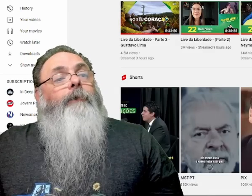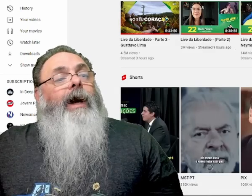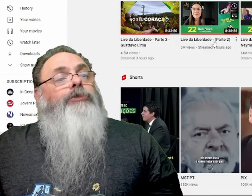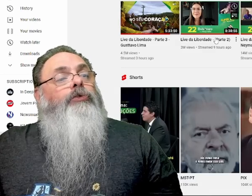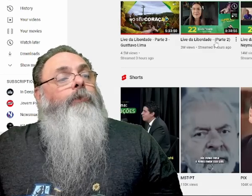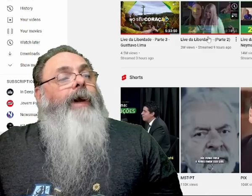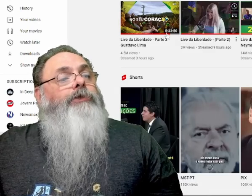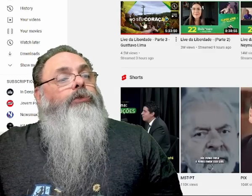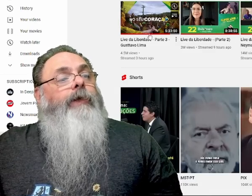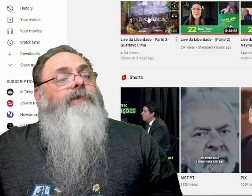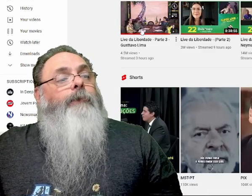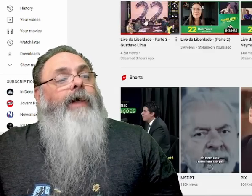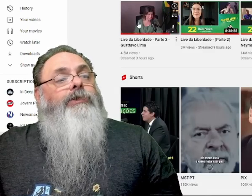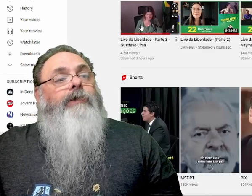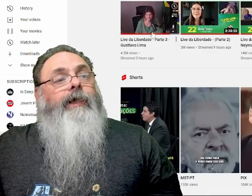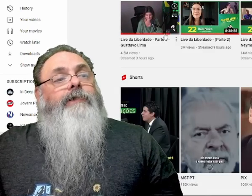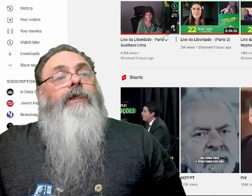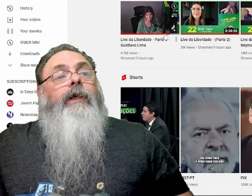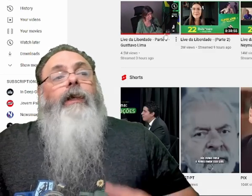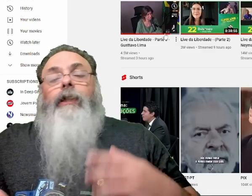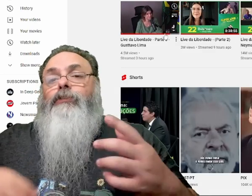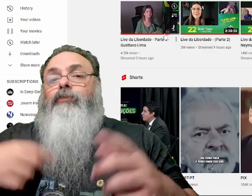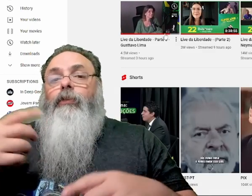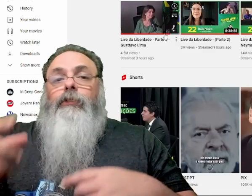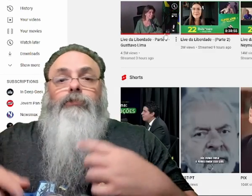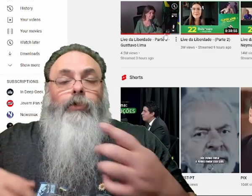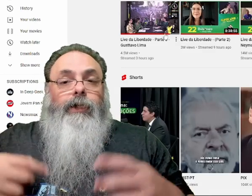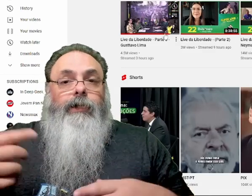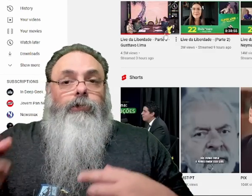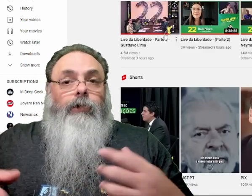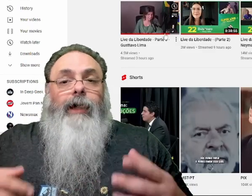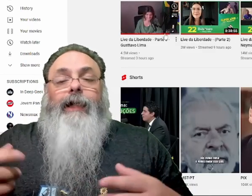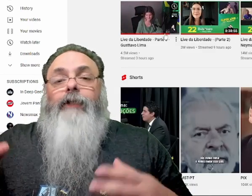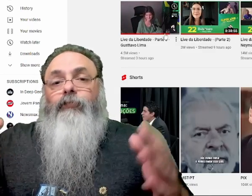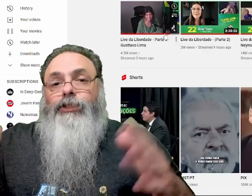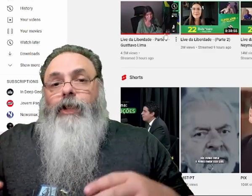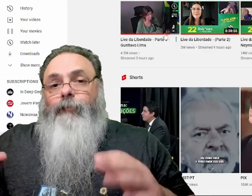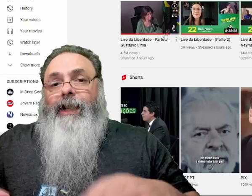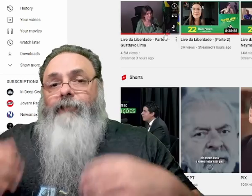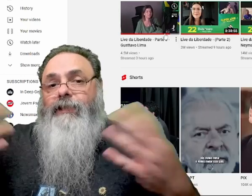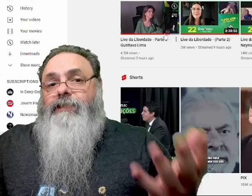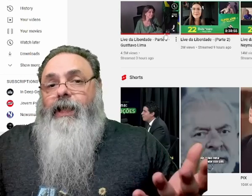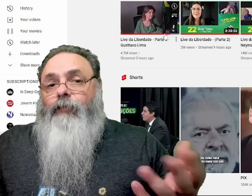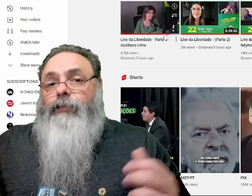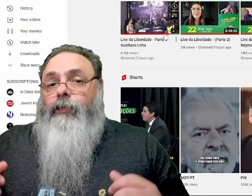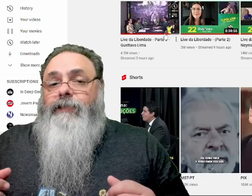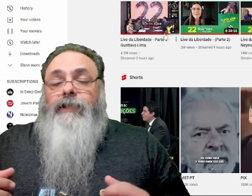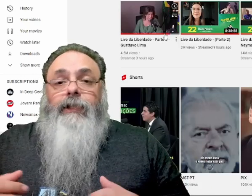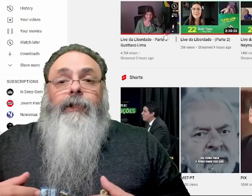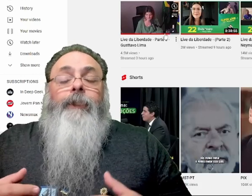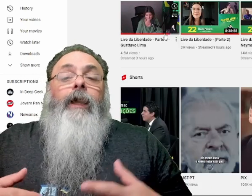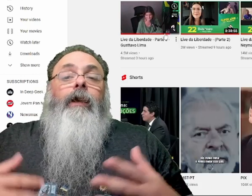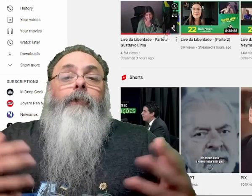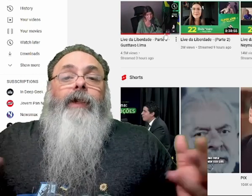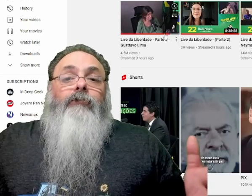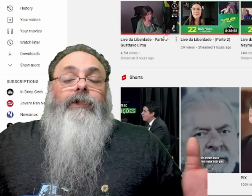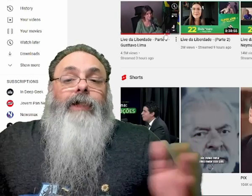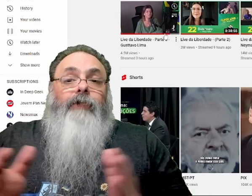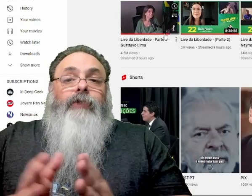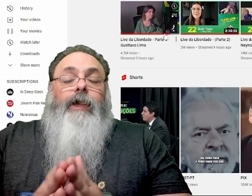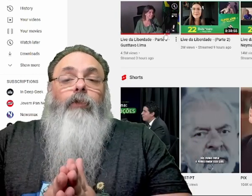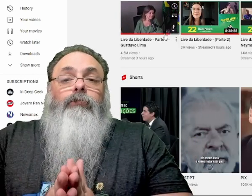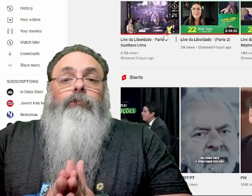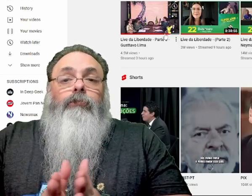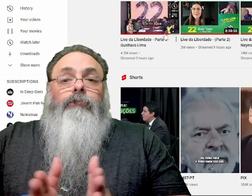tem Parte 1 Parte 2 e Parte 3 Eles foram trocando a Live fechava uma live iniciava outro logo em seguida para